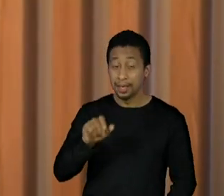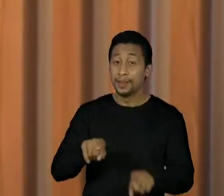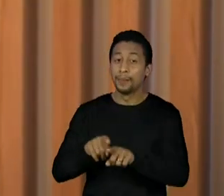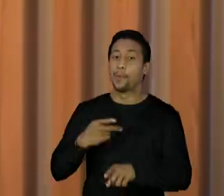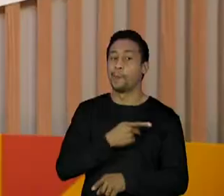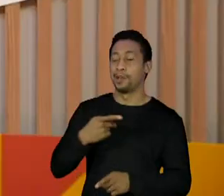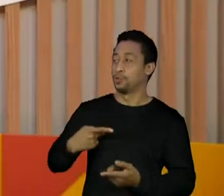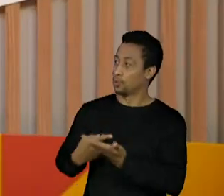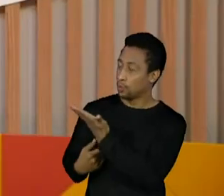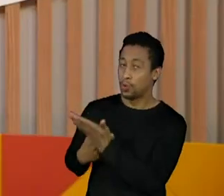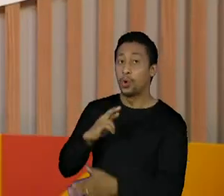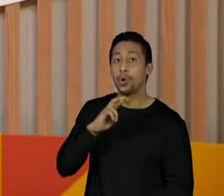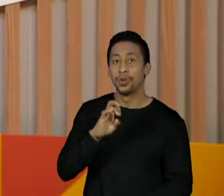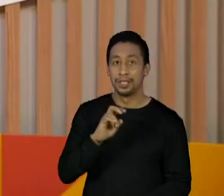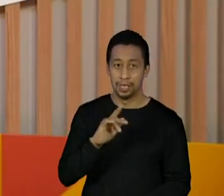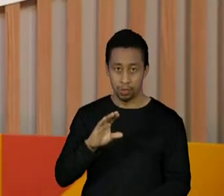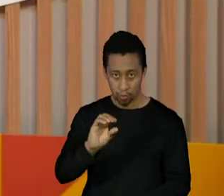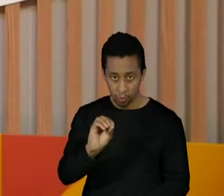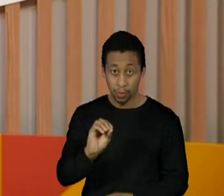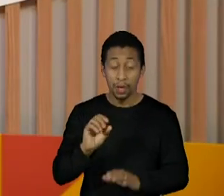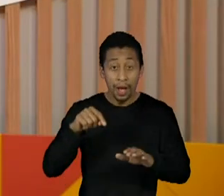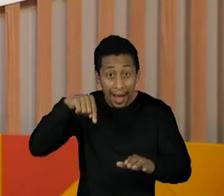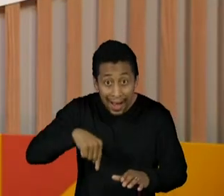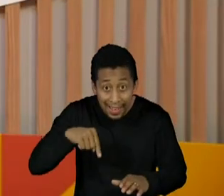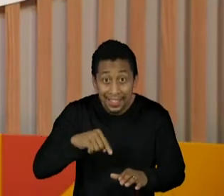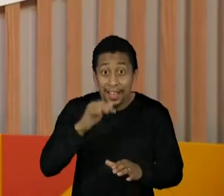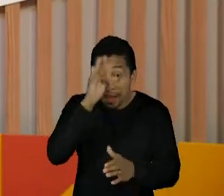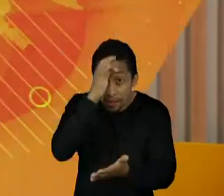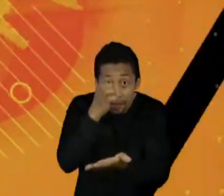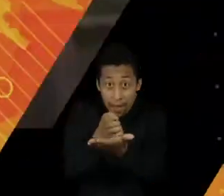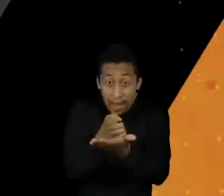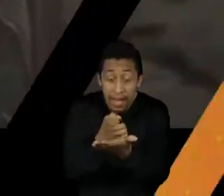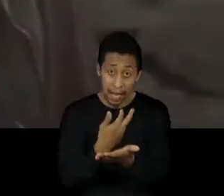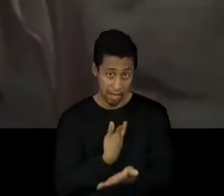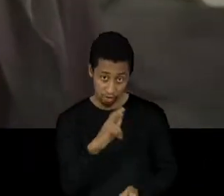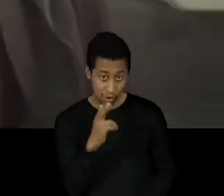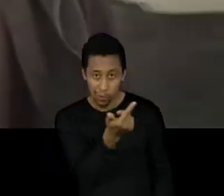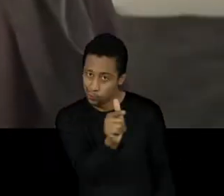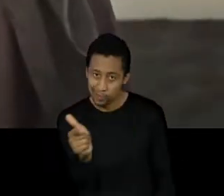Rodrigo Silva. Aqui, fé não tem religião.